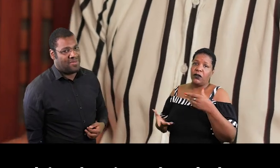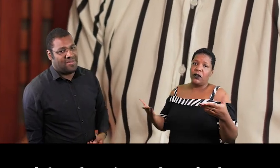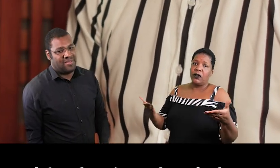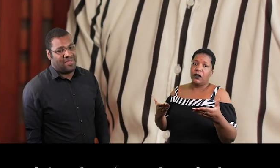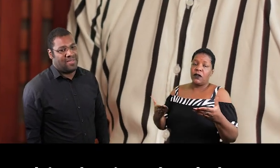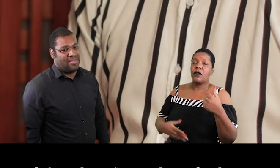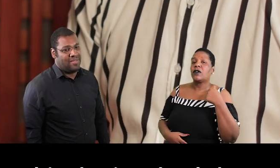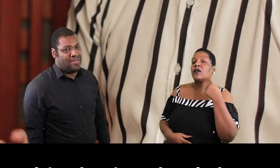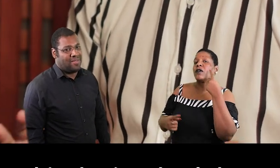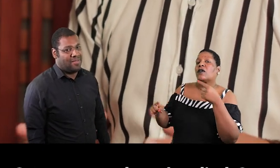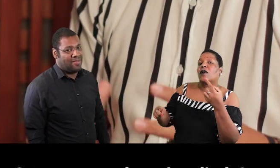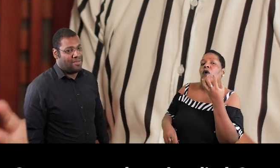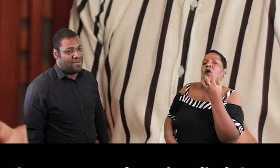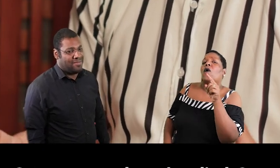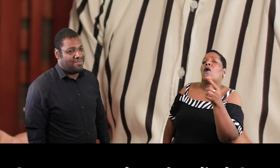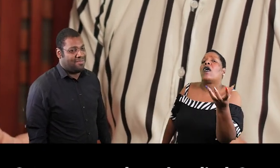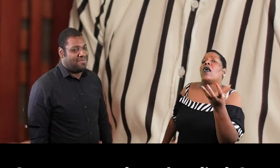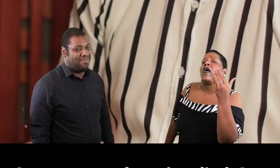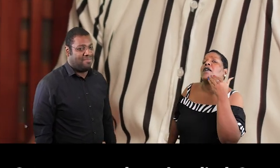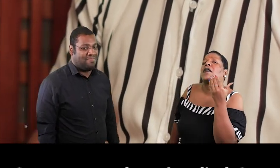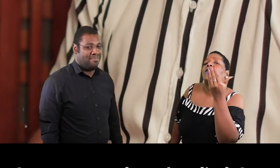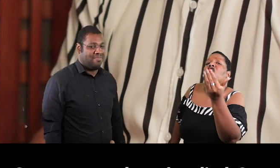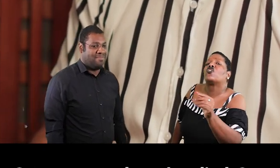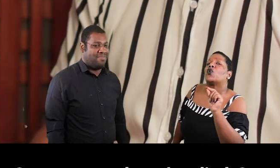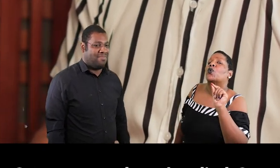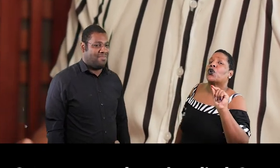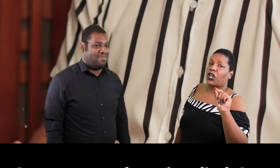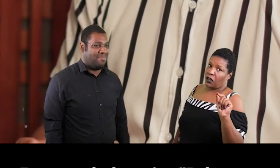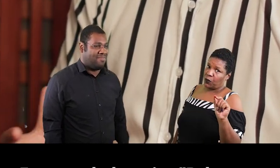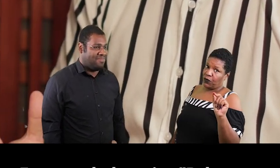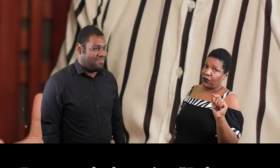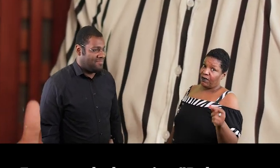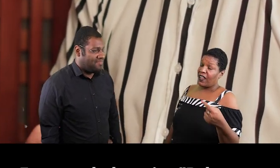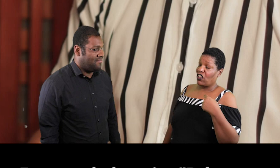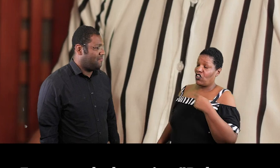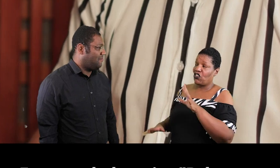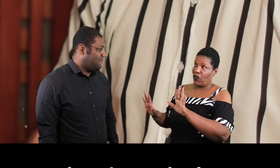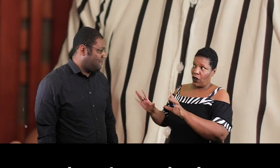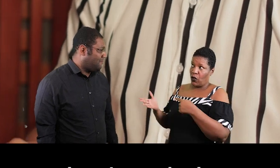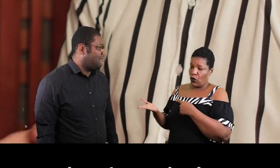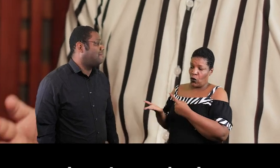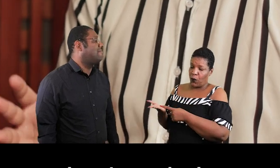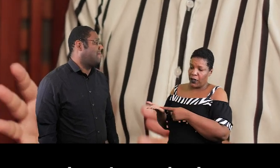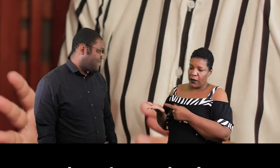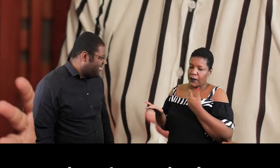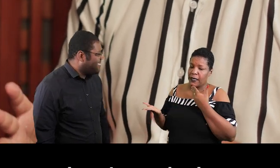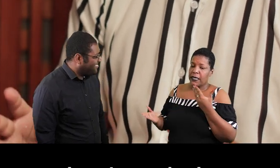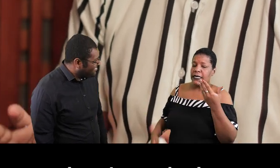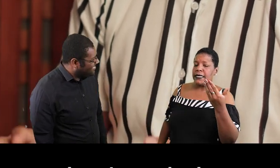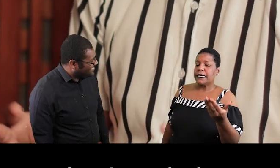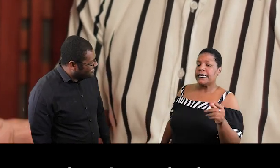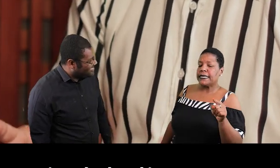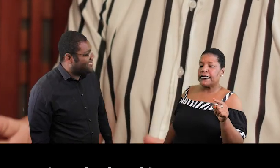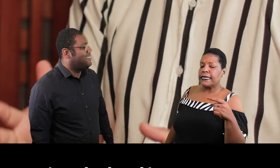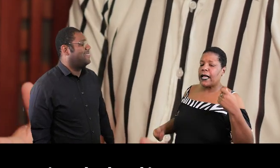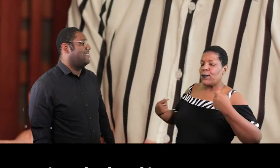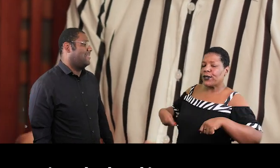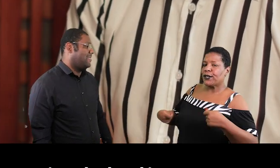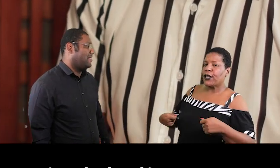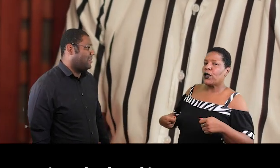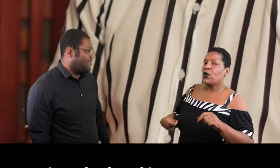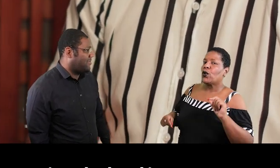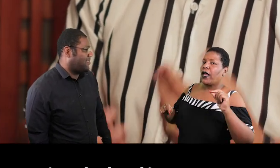surdo, é tantã. O que a galera tá pedindo? E a gente bola assim, beleza, a galera tá precisando de